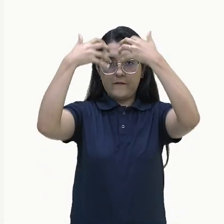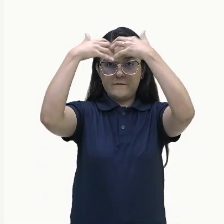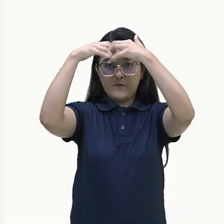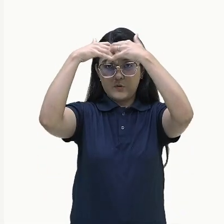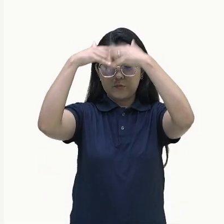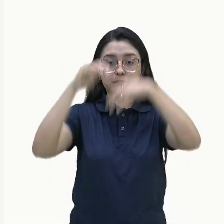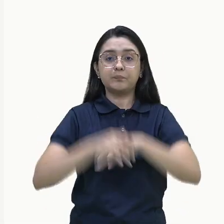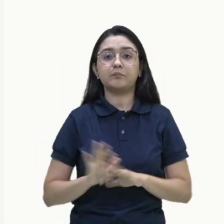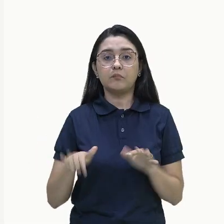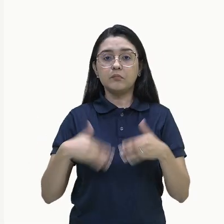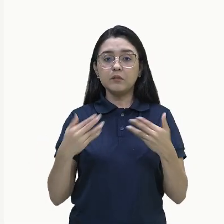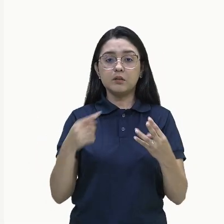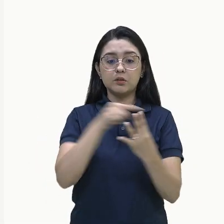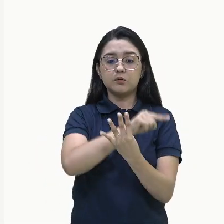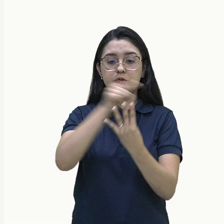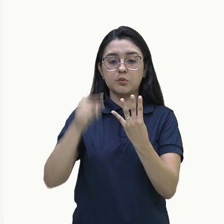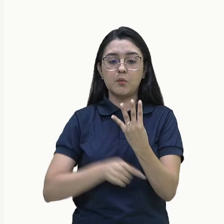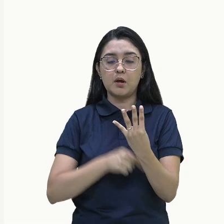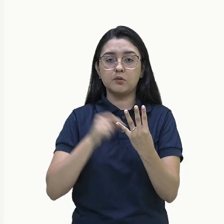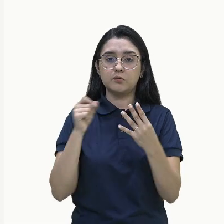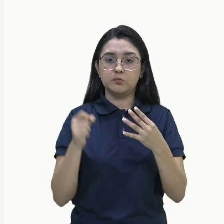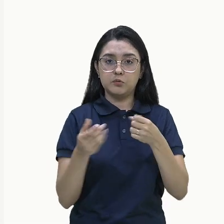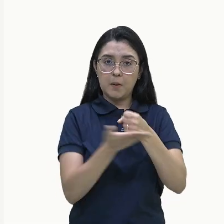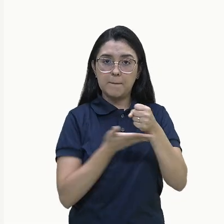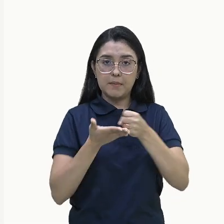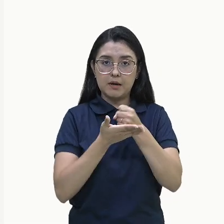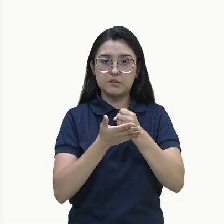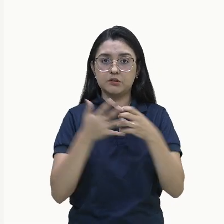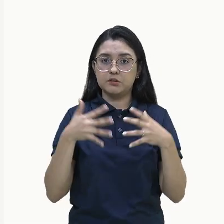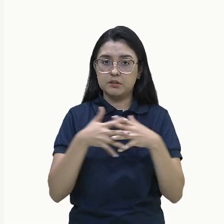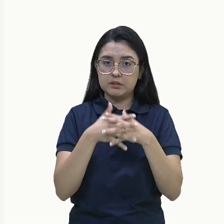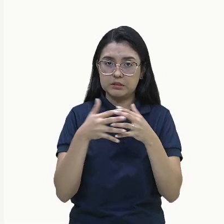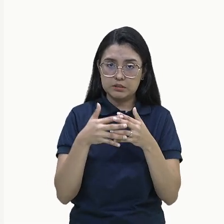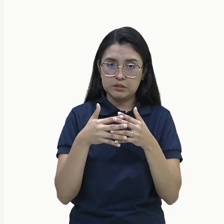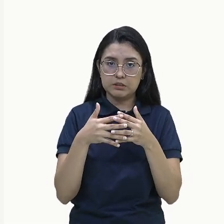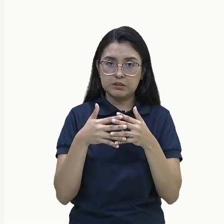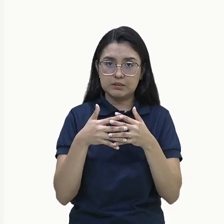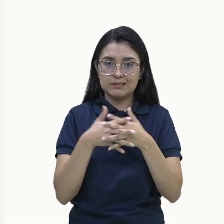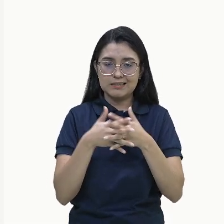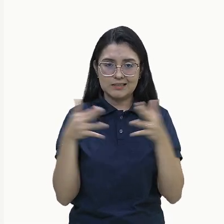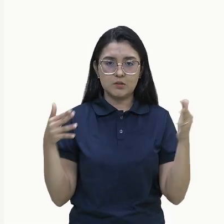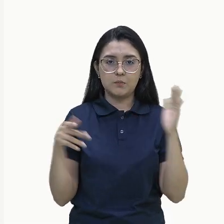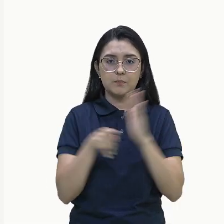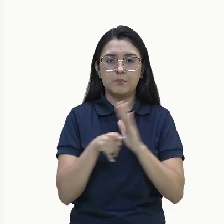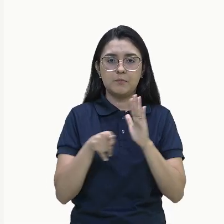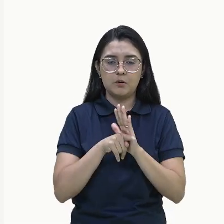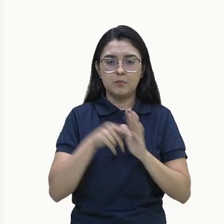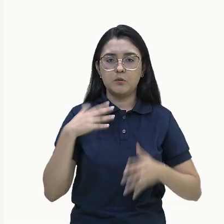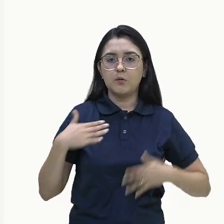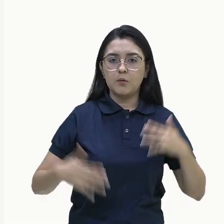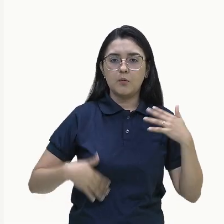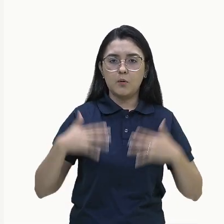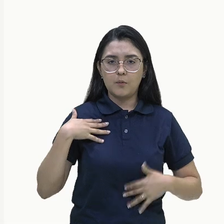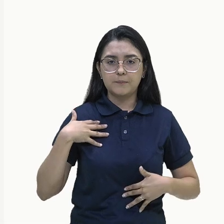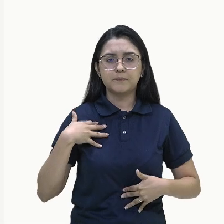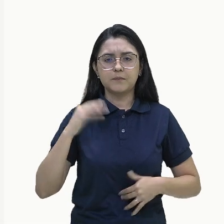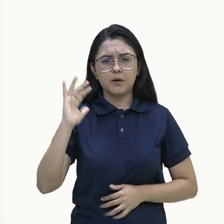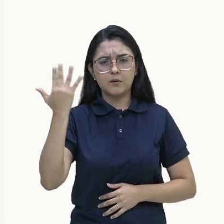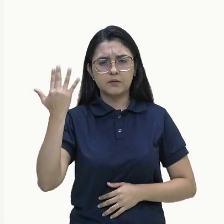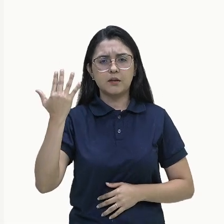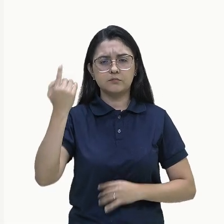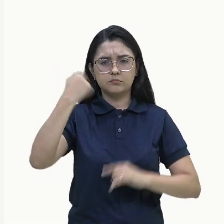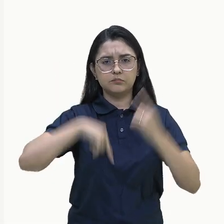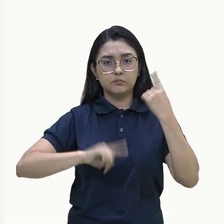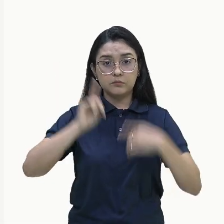Então, estes 4 tipos básicos de tecido, né, que são distribuídos, que ocorrem no nosso